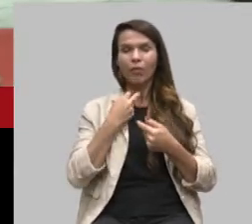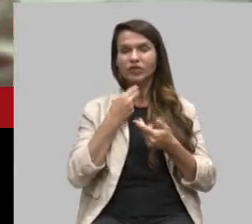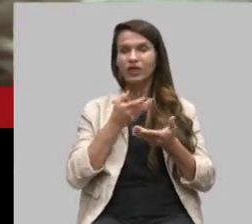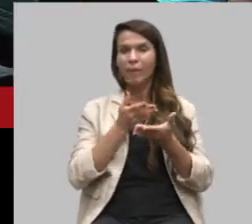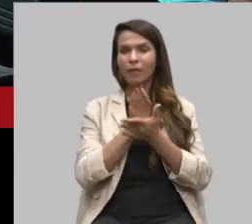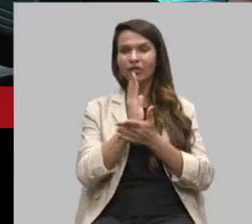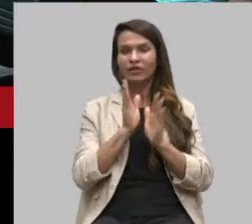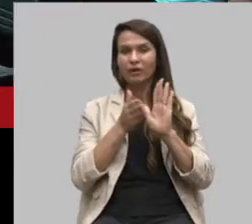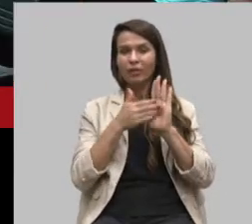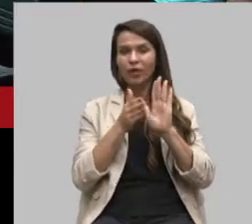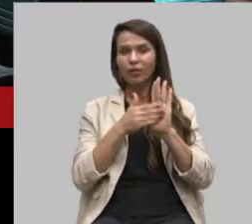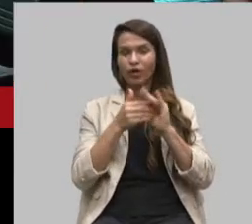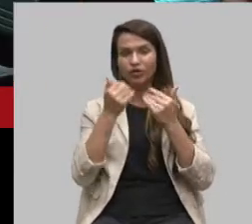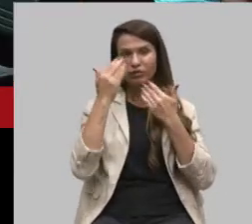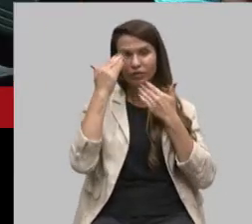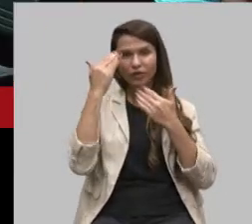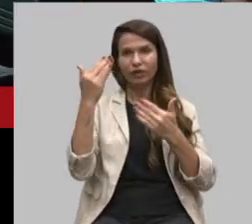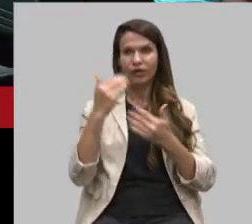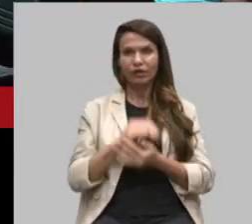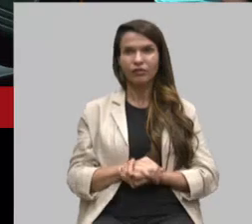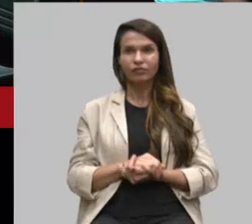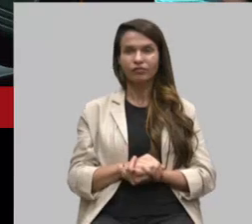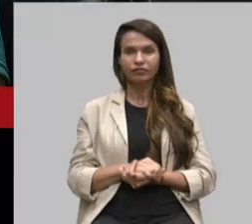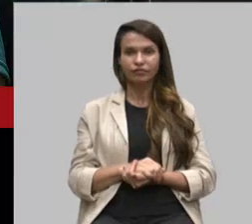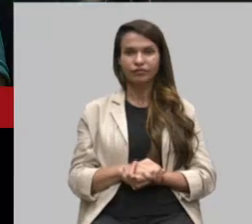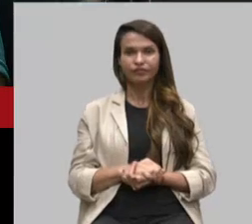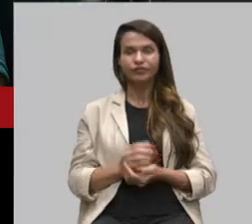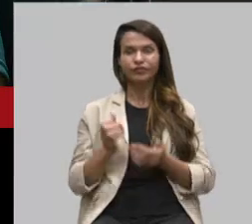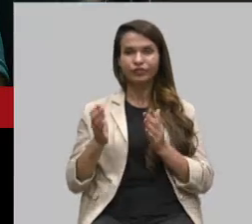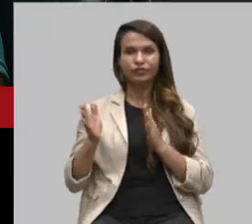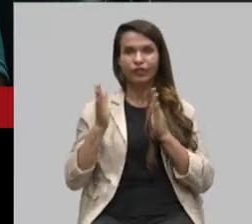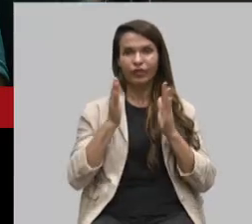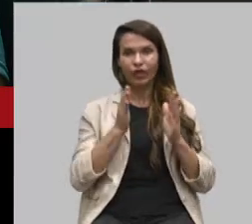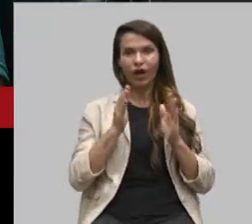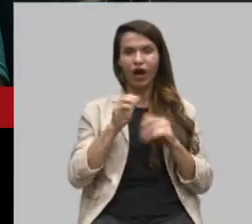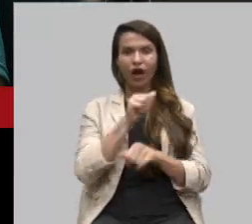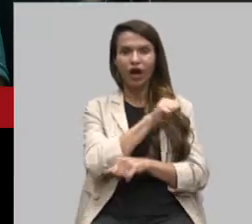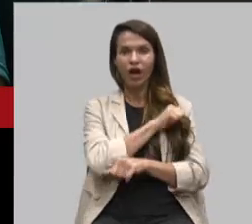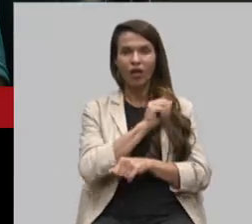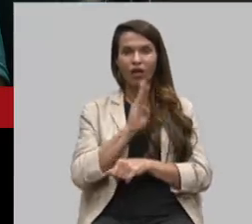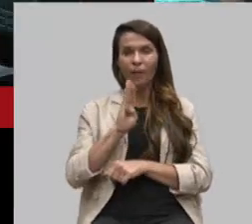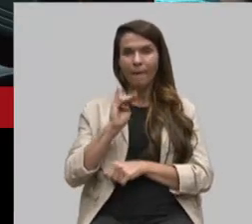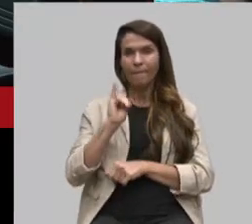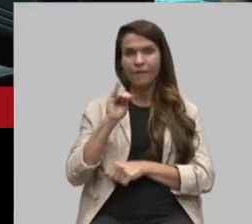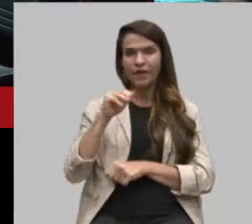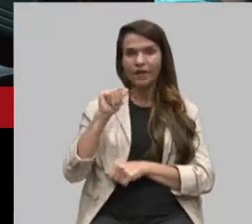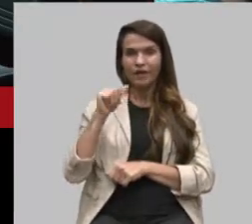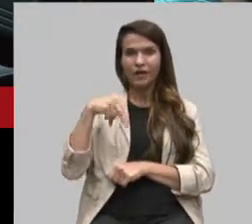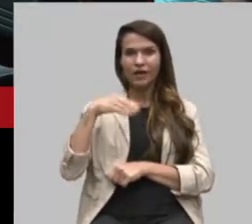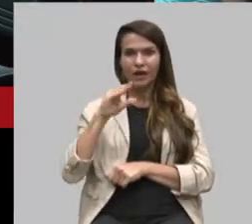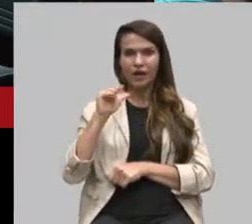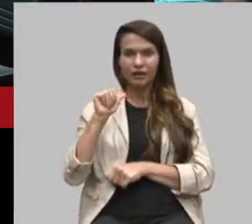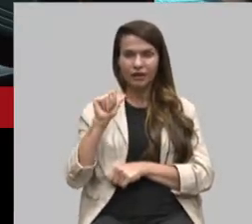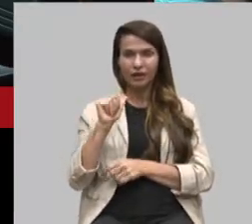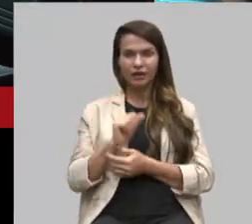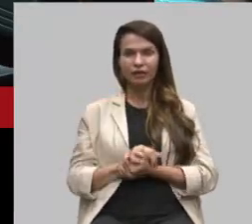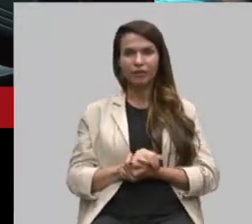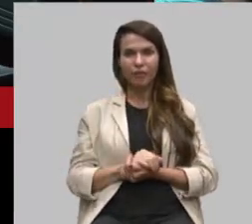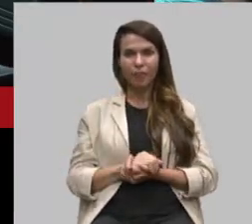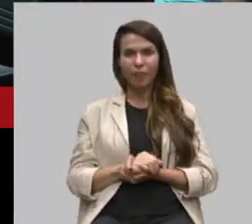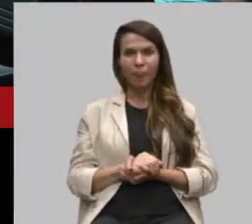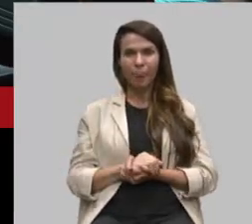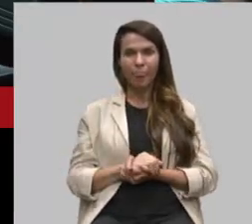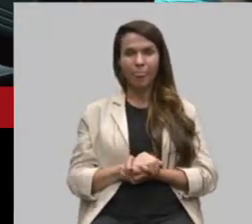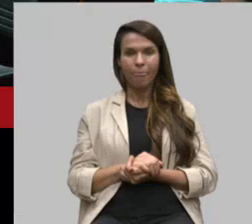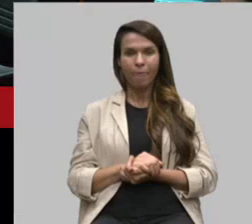obrigada obrigada passo a palavra pra estudante Bianca eu sou Bianca bitencur de